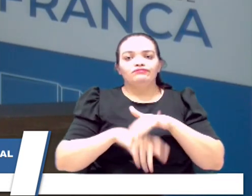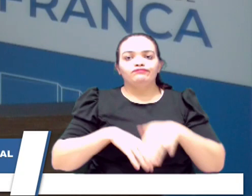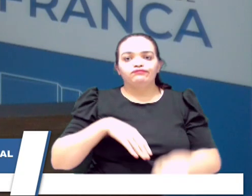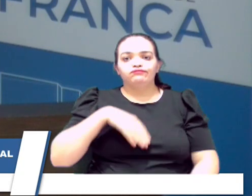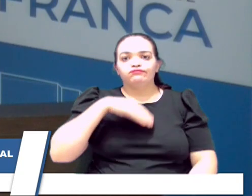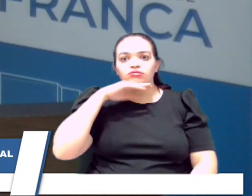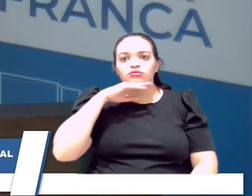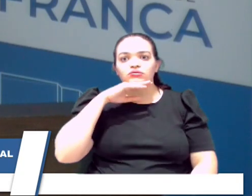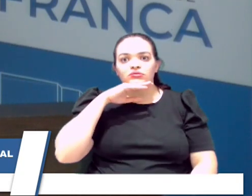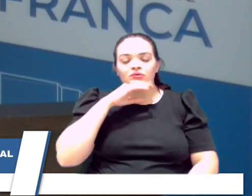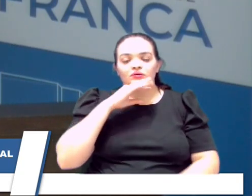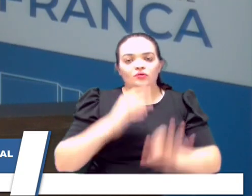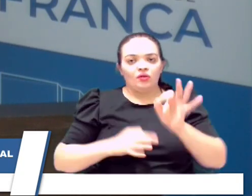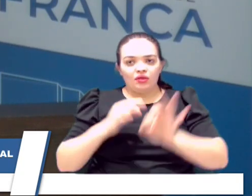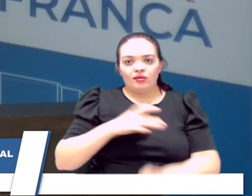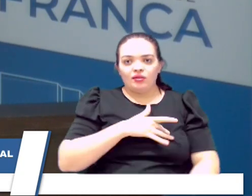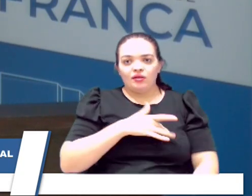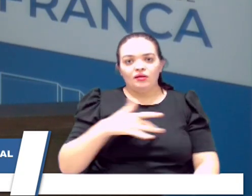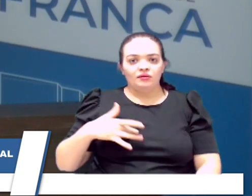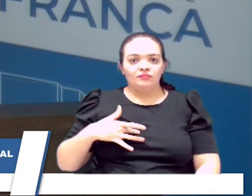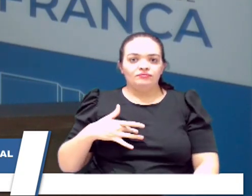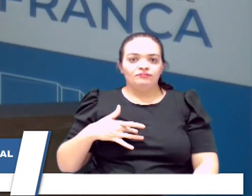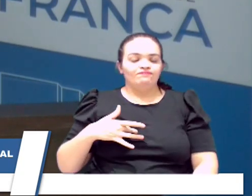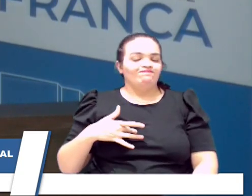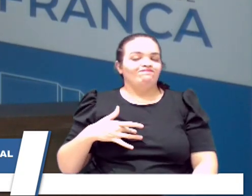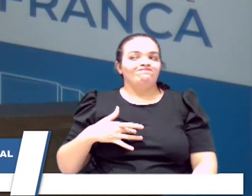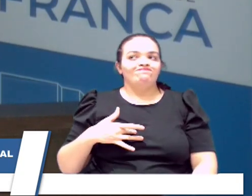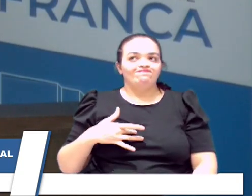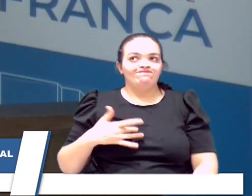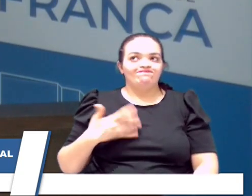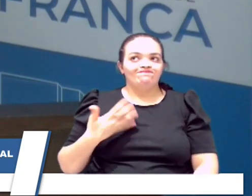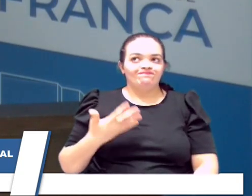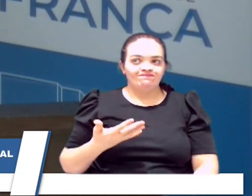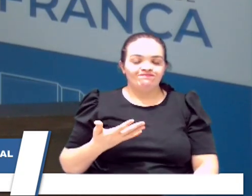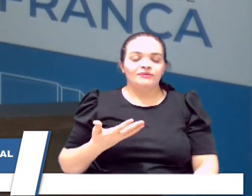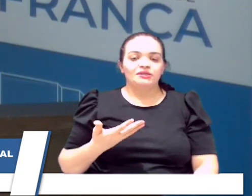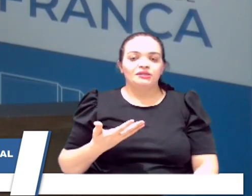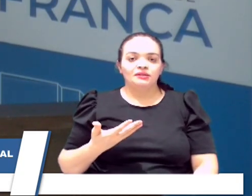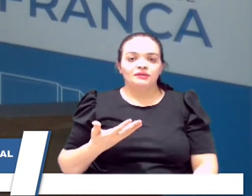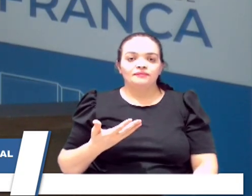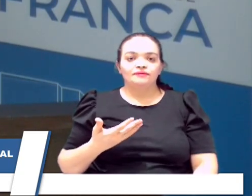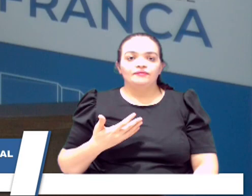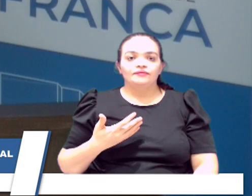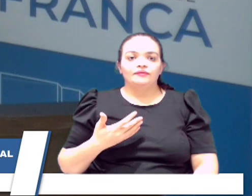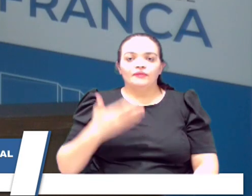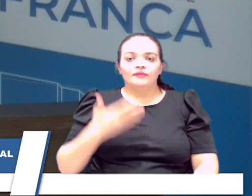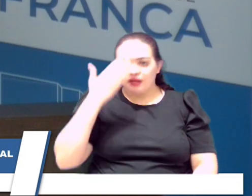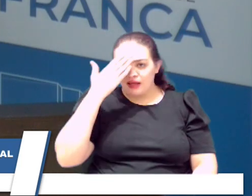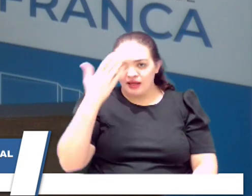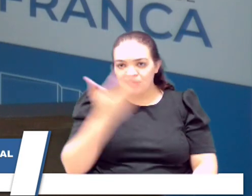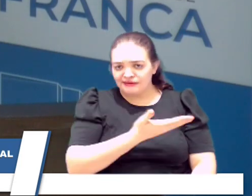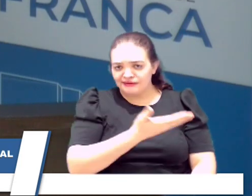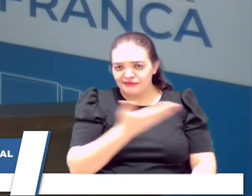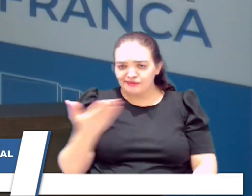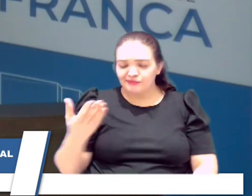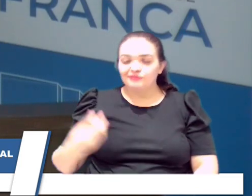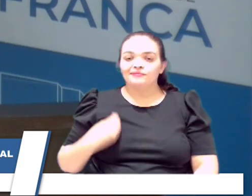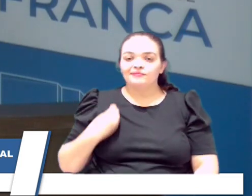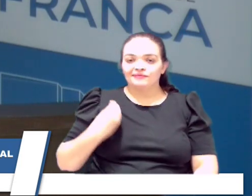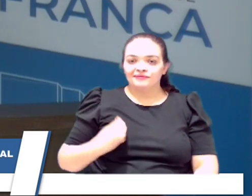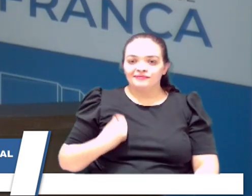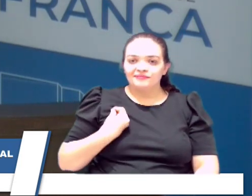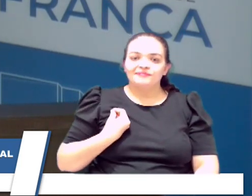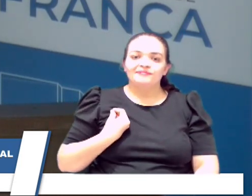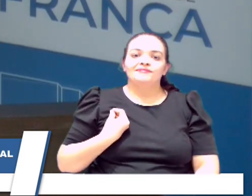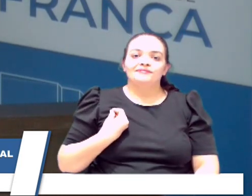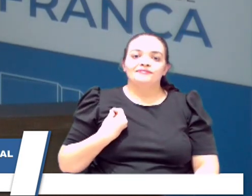uma demanda de saúde que, às vezes, não é deles. Então, para terminar, agradecendo a todos que estão presentes aqui